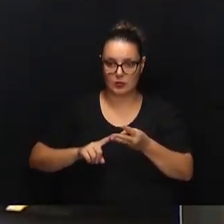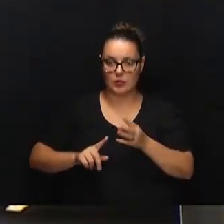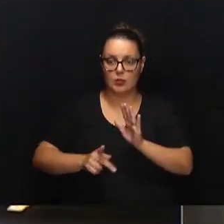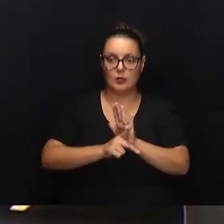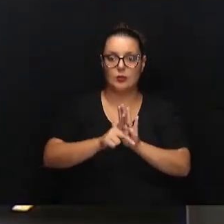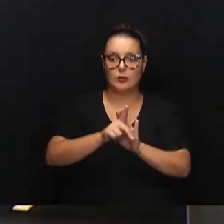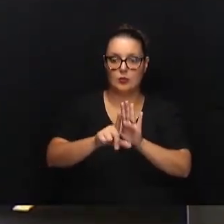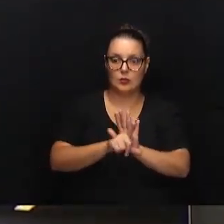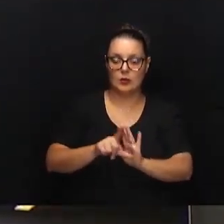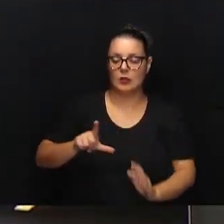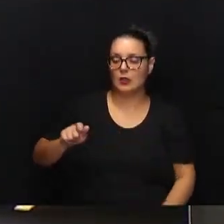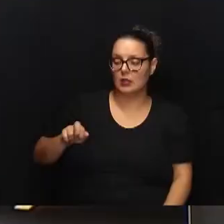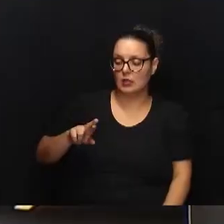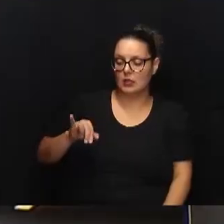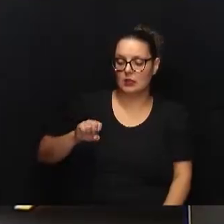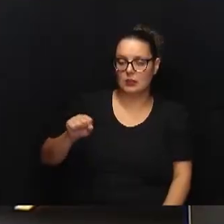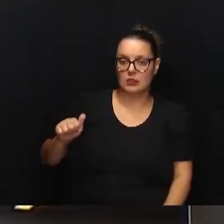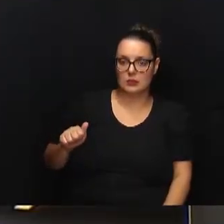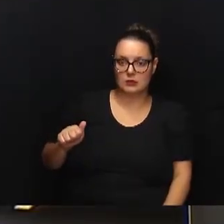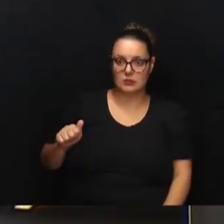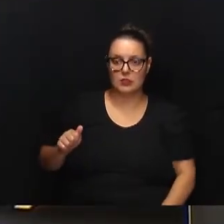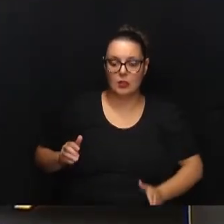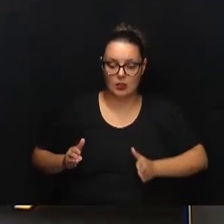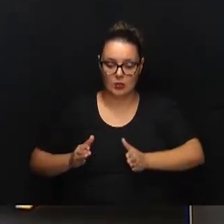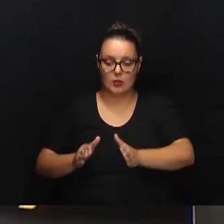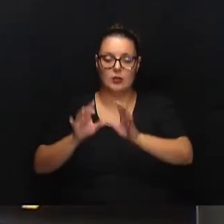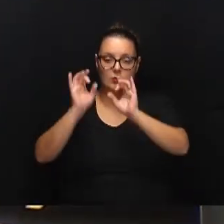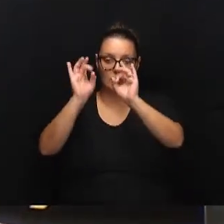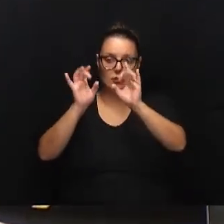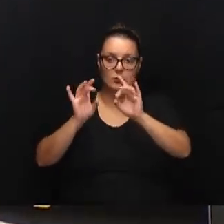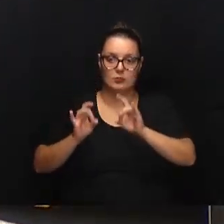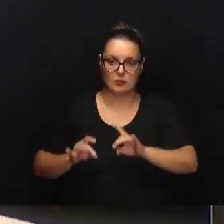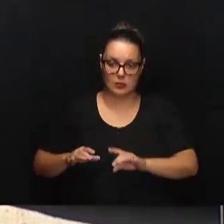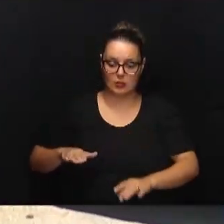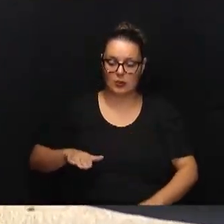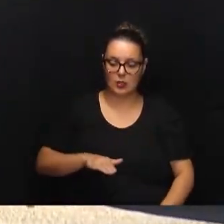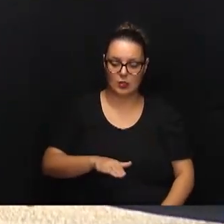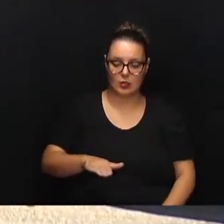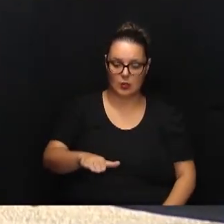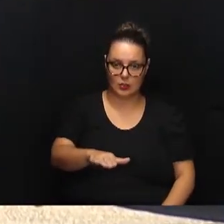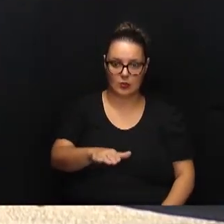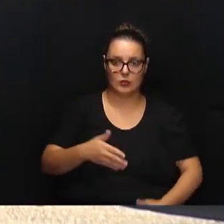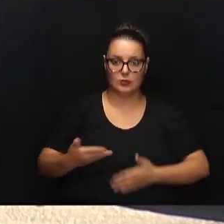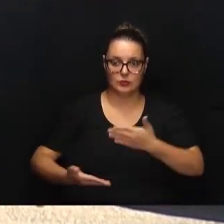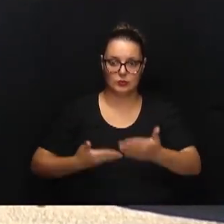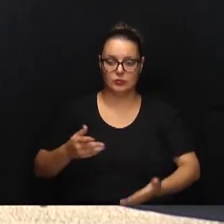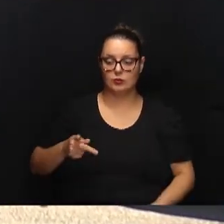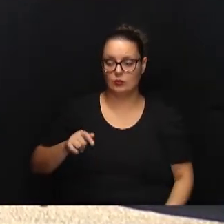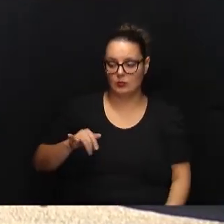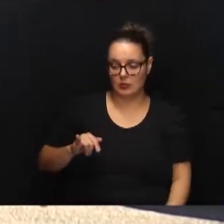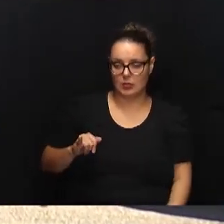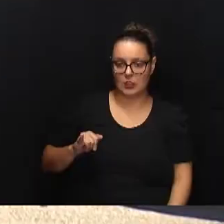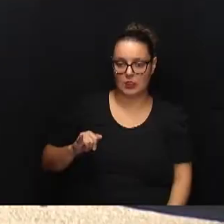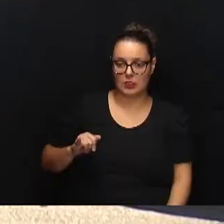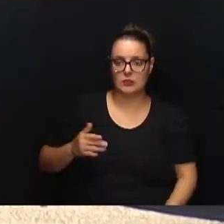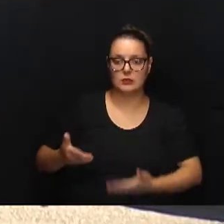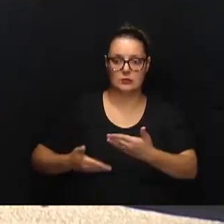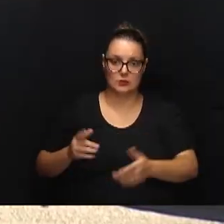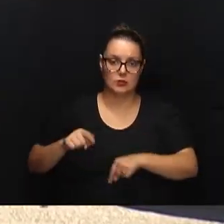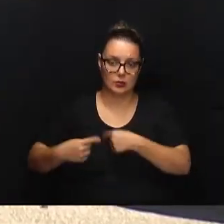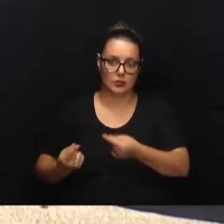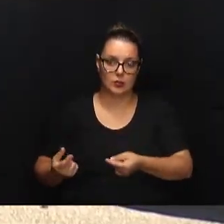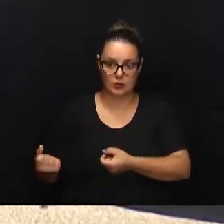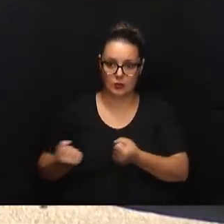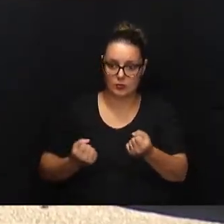de lei Larissa, que dispõe de faixas exclusivas para veículos dos serviços do Pai Serviço e outros veículos